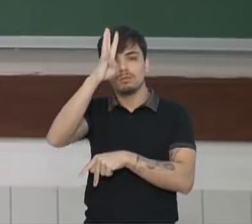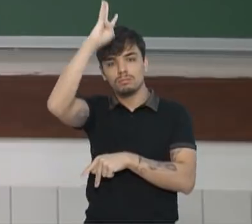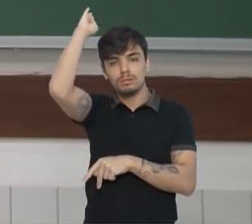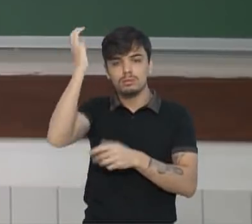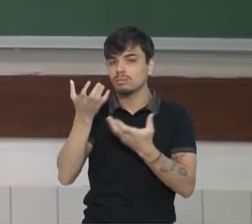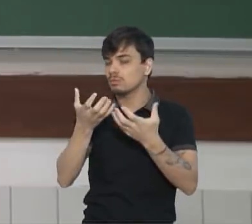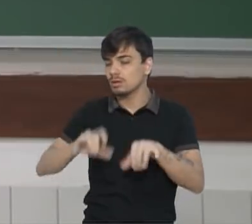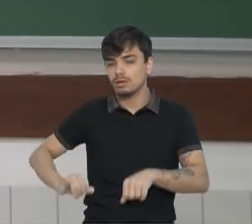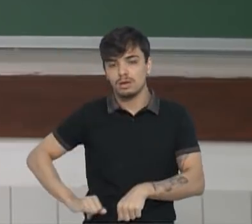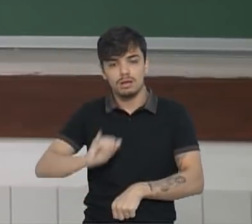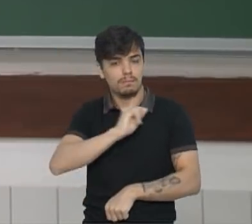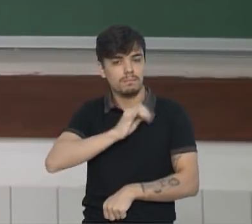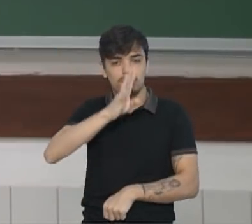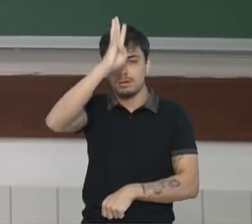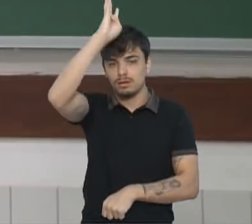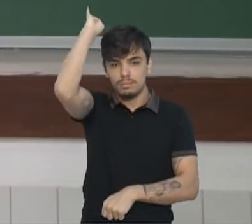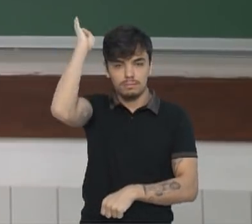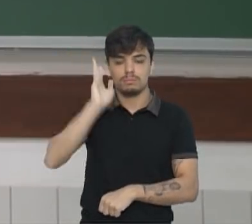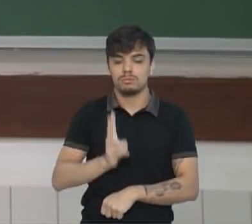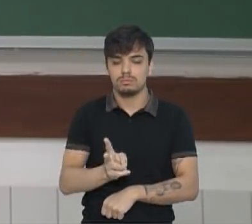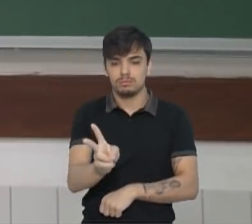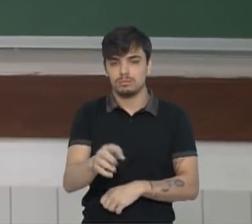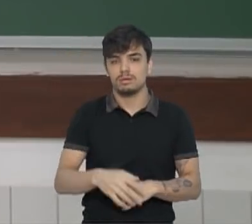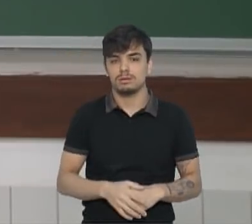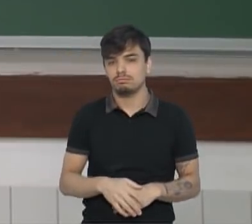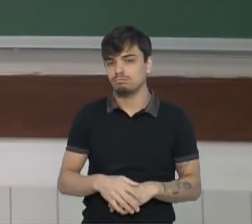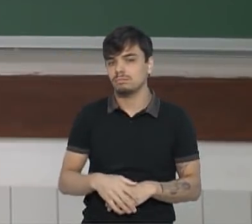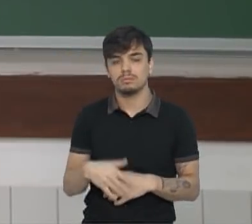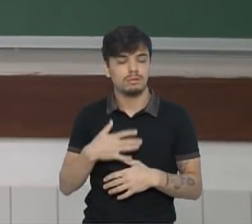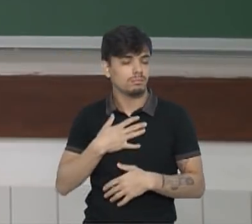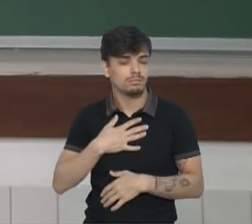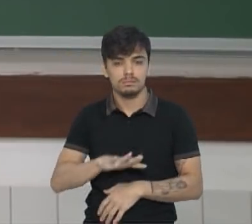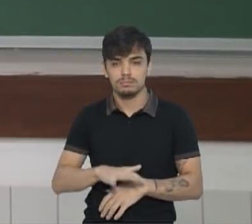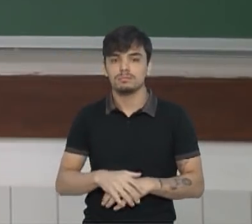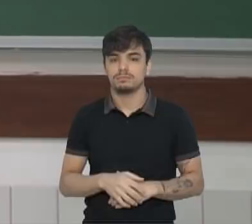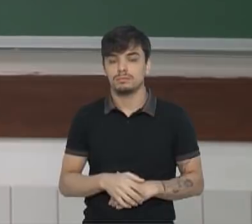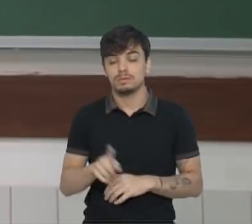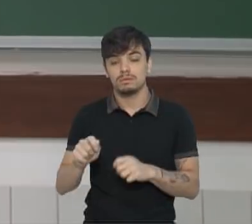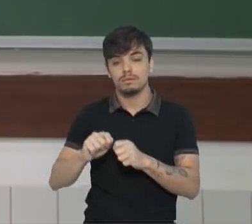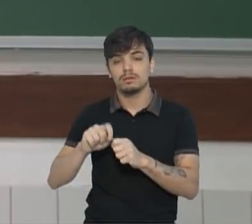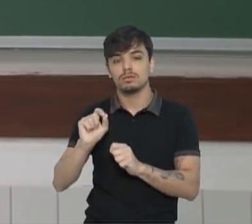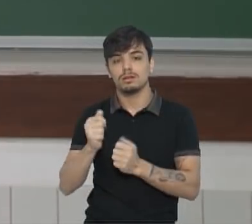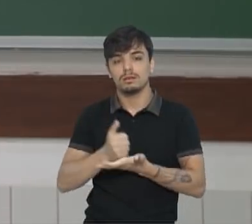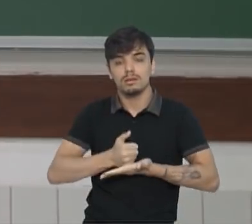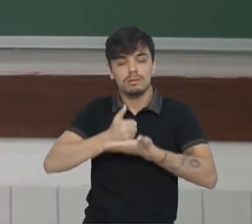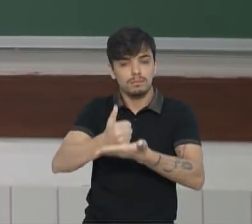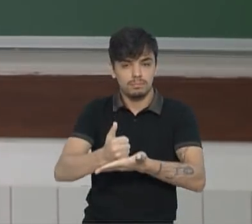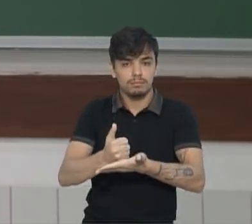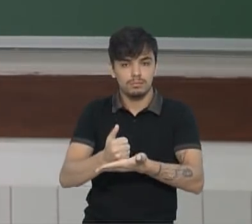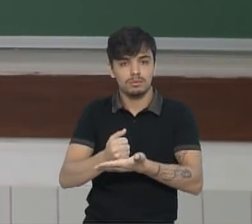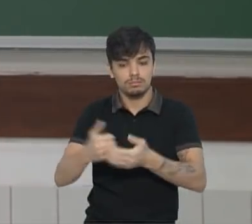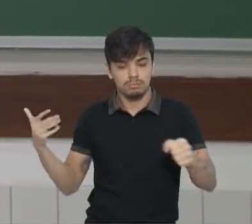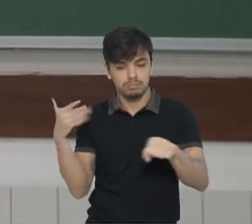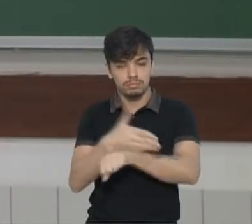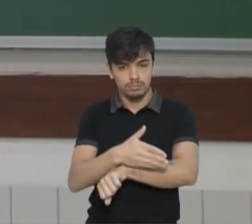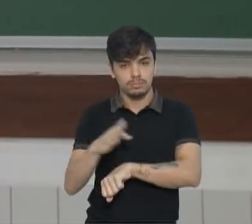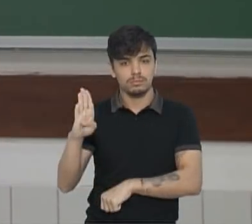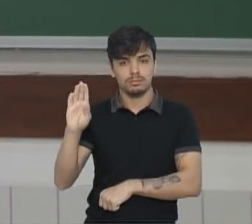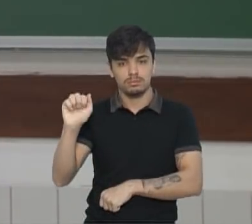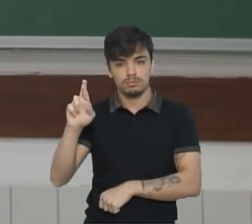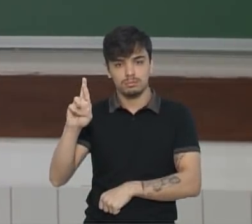insatisfeitos com o Império Romano do Ocidente. Então isso vai levar com que eles apoiem as invasões bárbaras e leve ao colapso